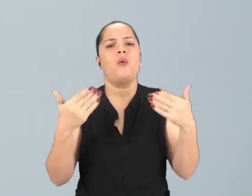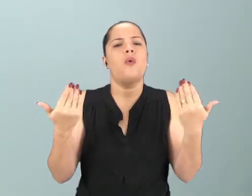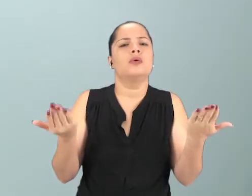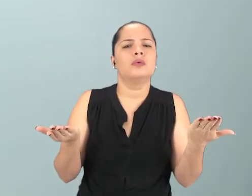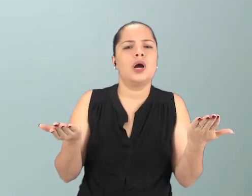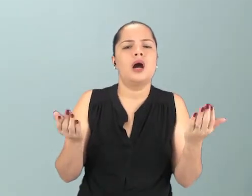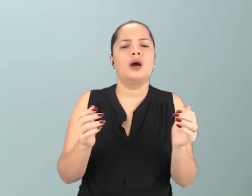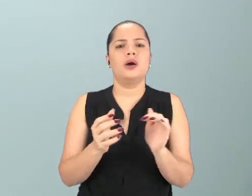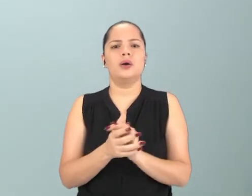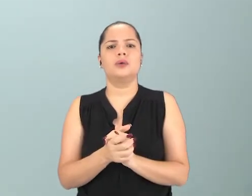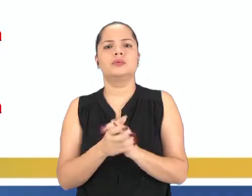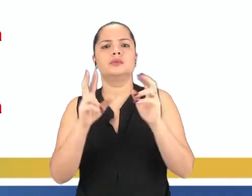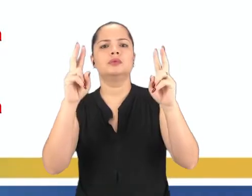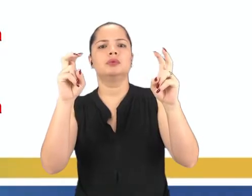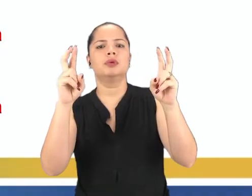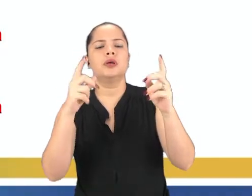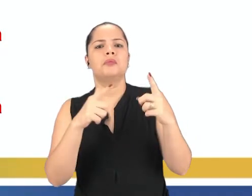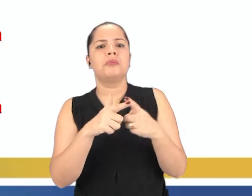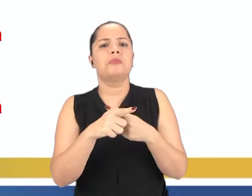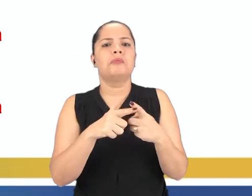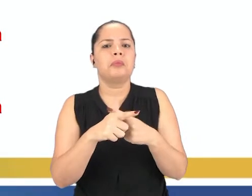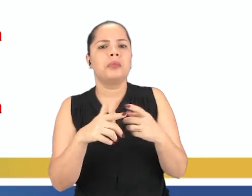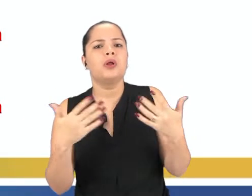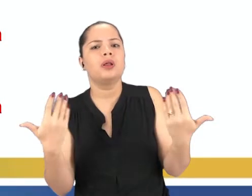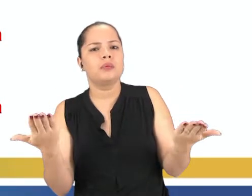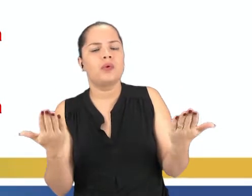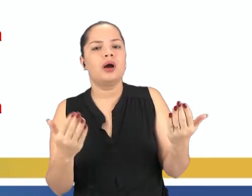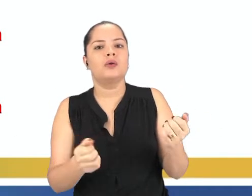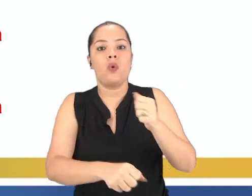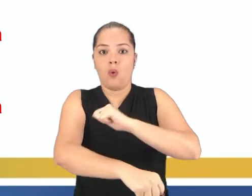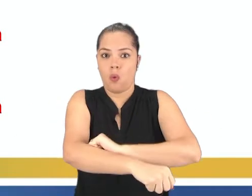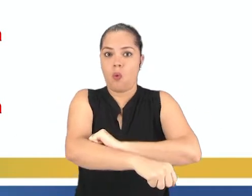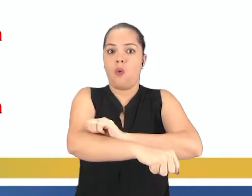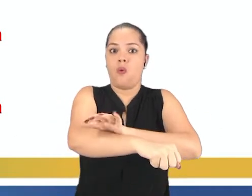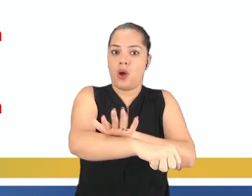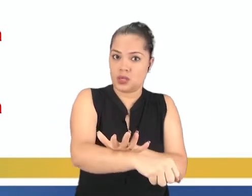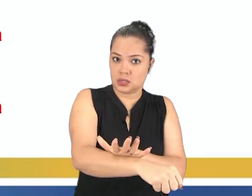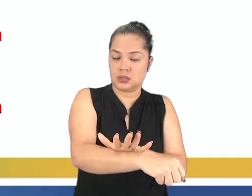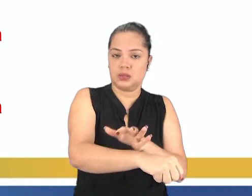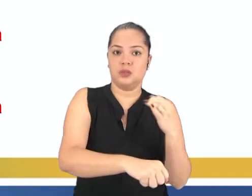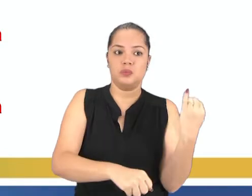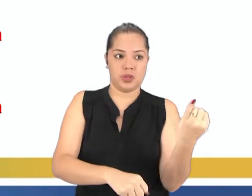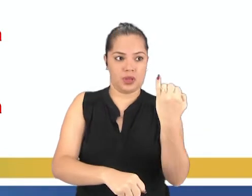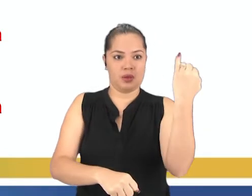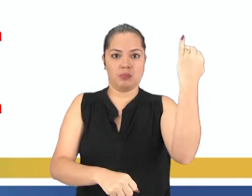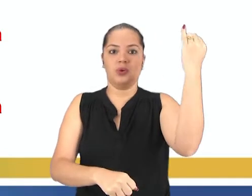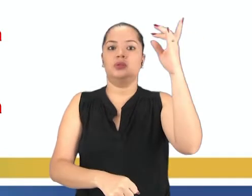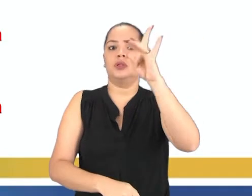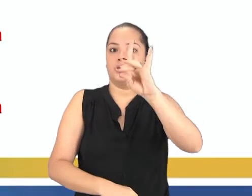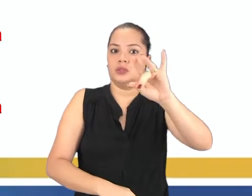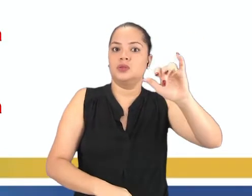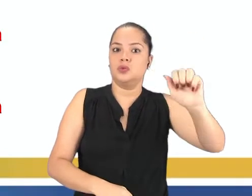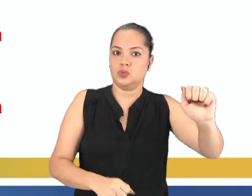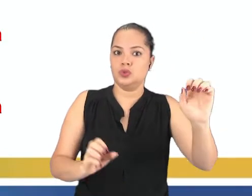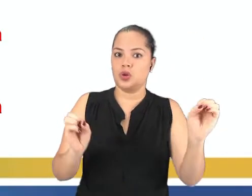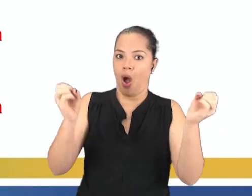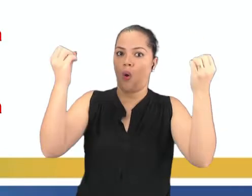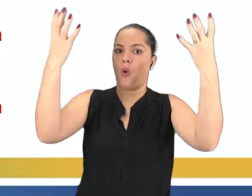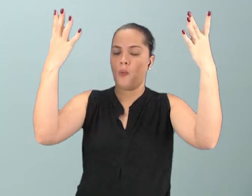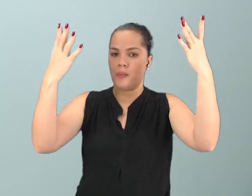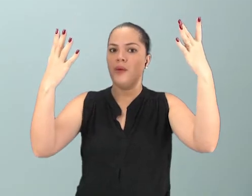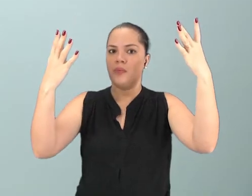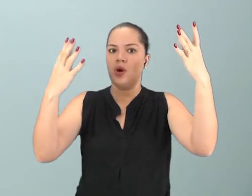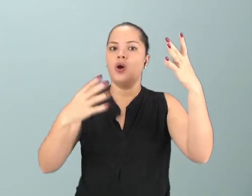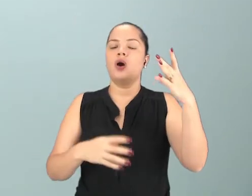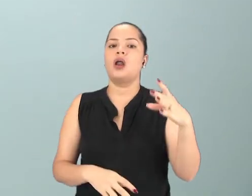Qual é essa questão? O racismo e a necessidade de uma data para comemorar a consciência negra.